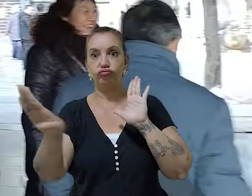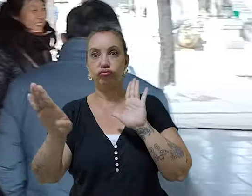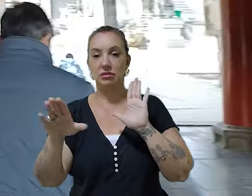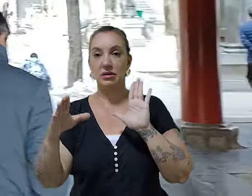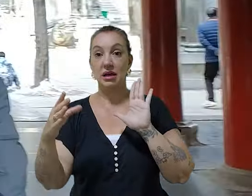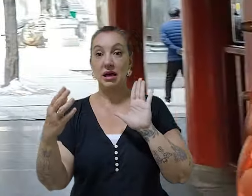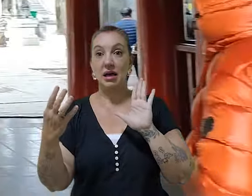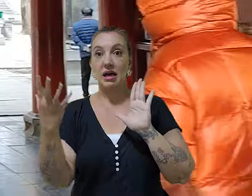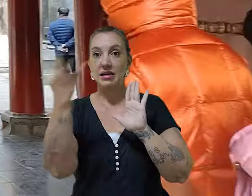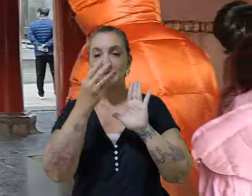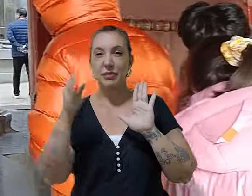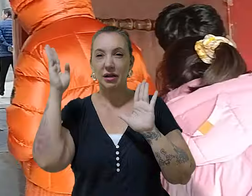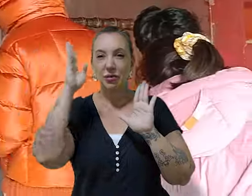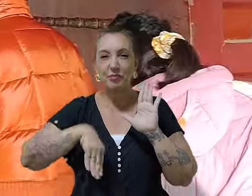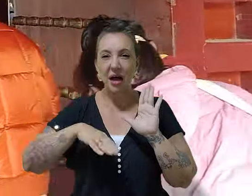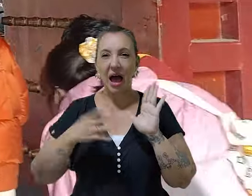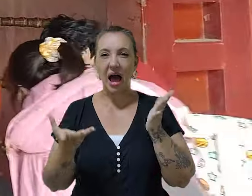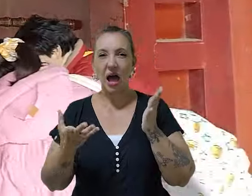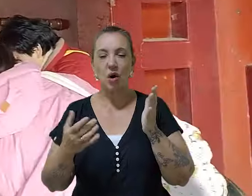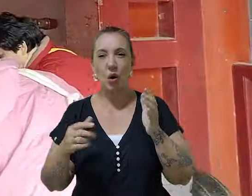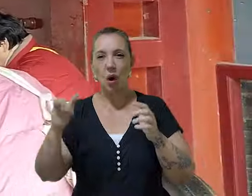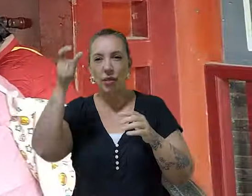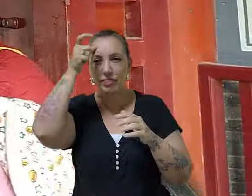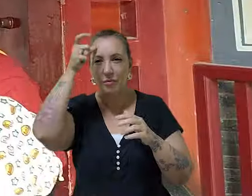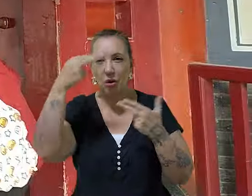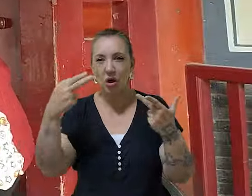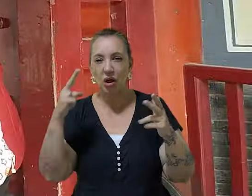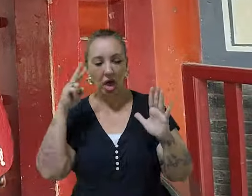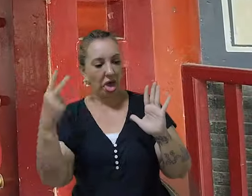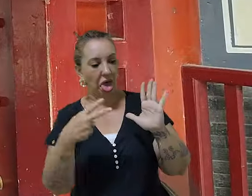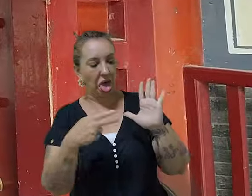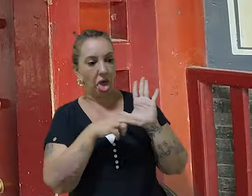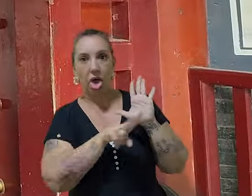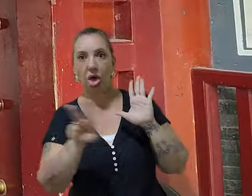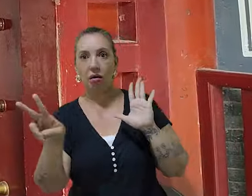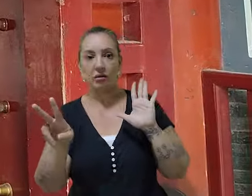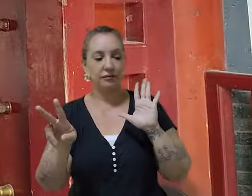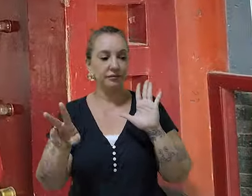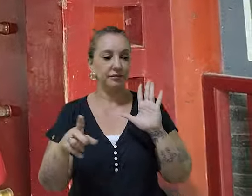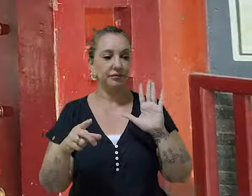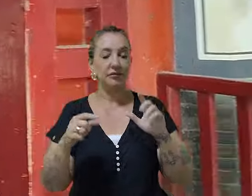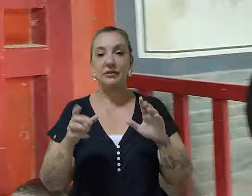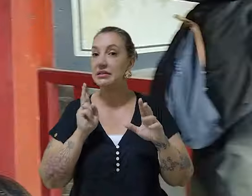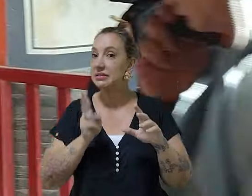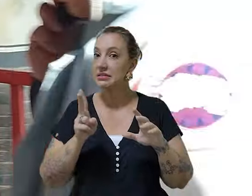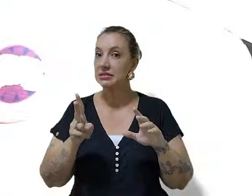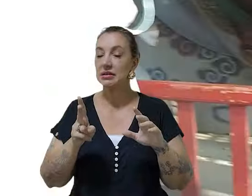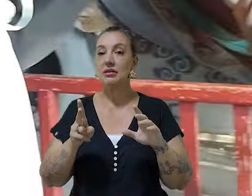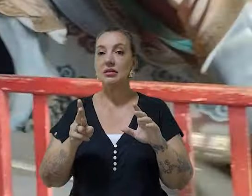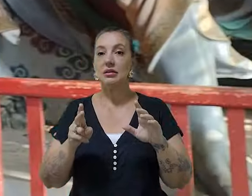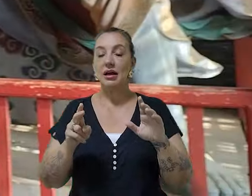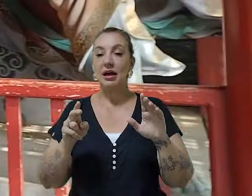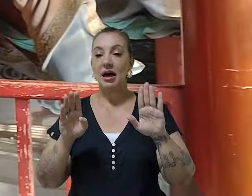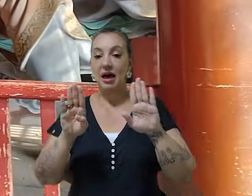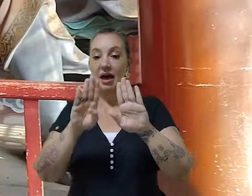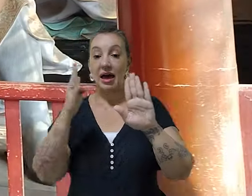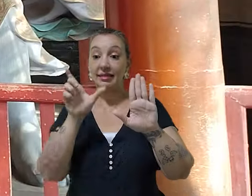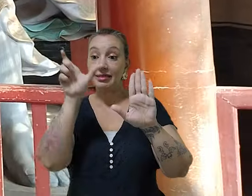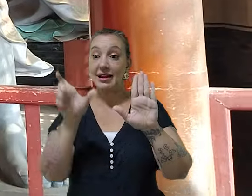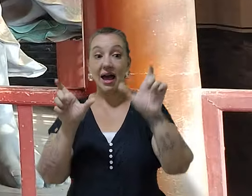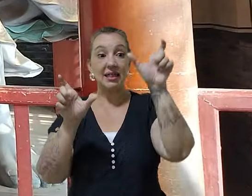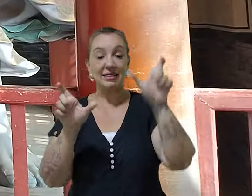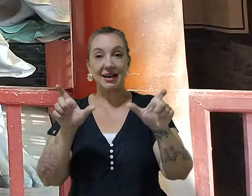os espíritos maus ou os demônios. Então, geralmente, eles ficam logo na entrada do